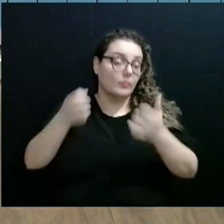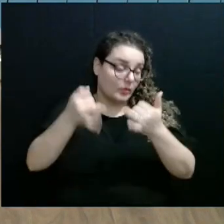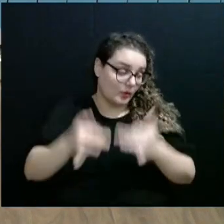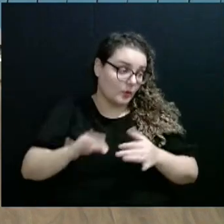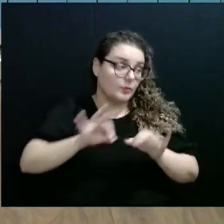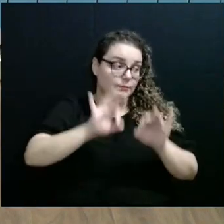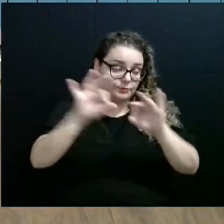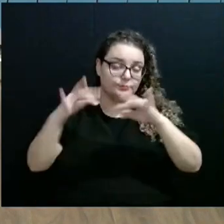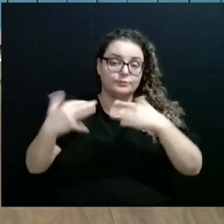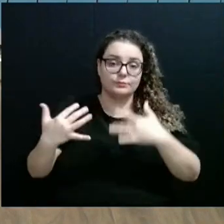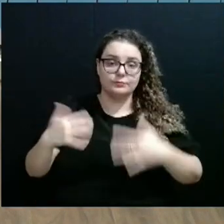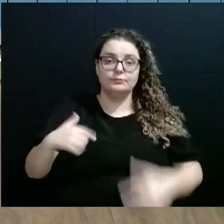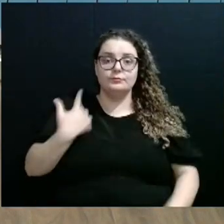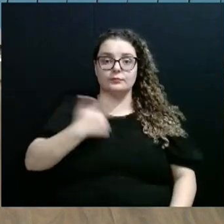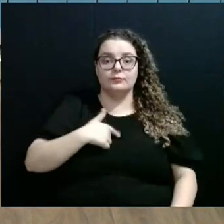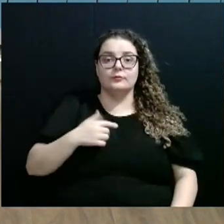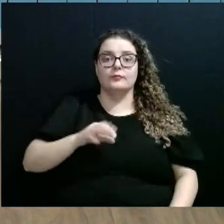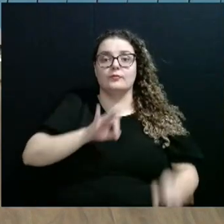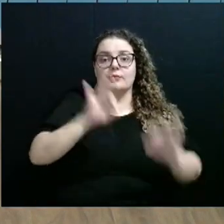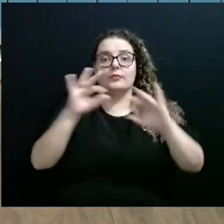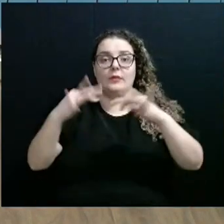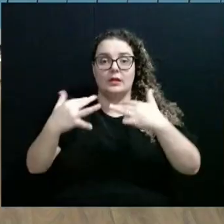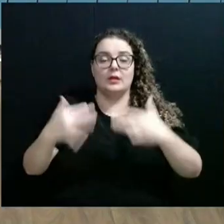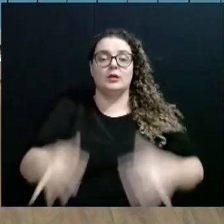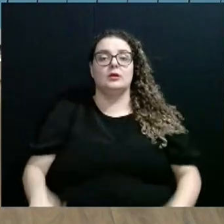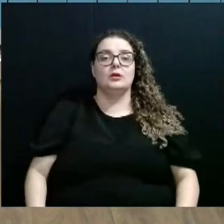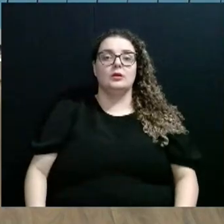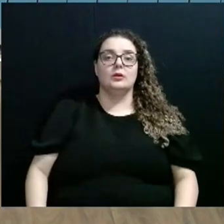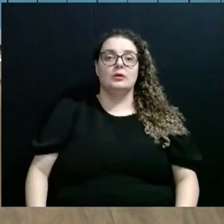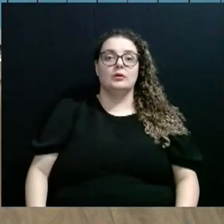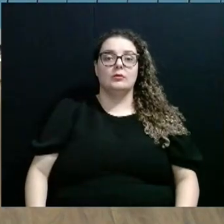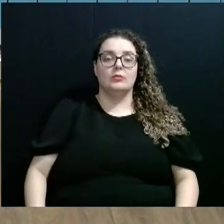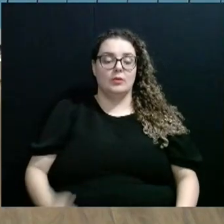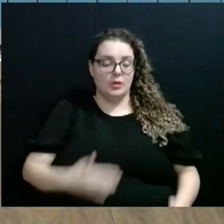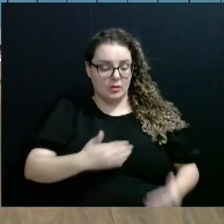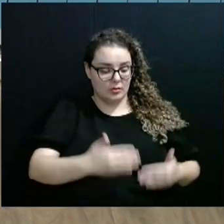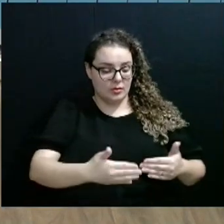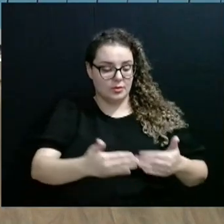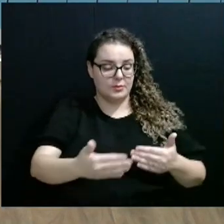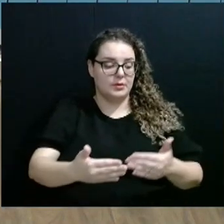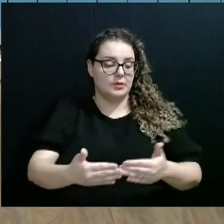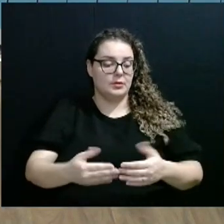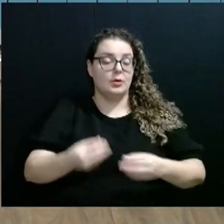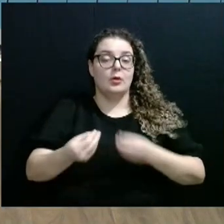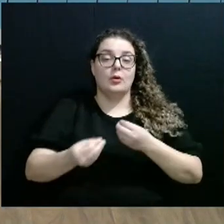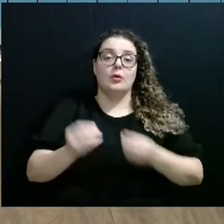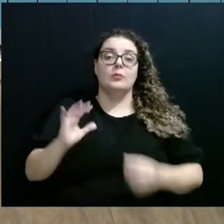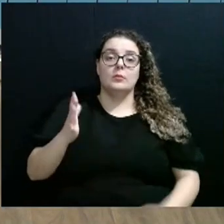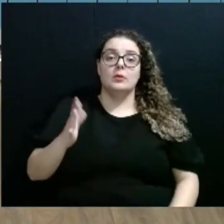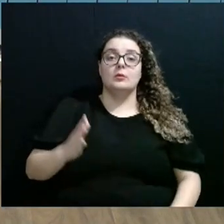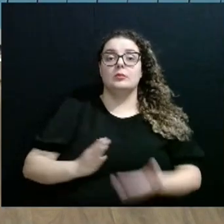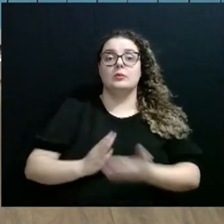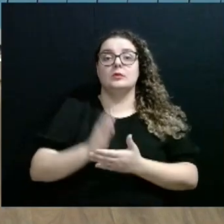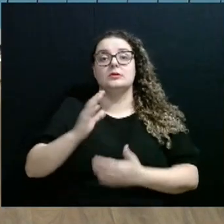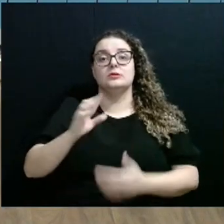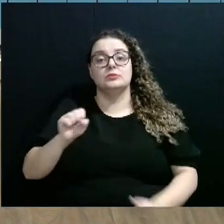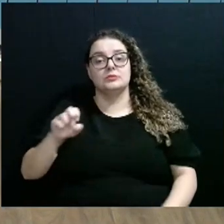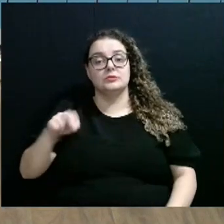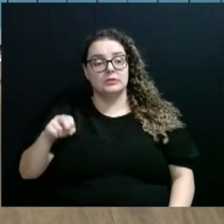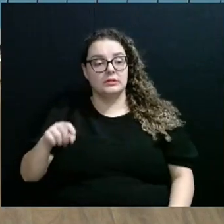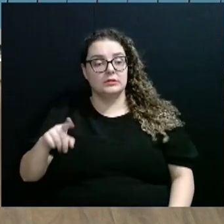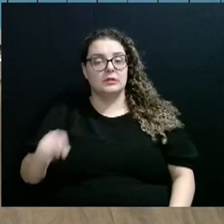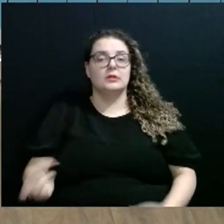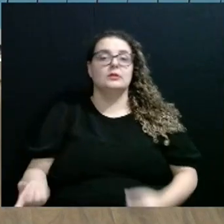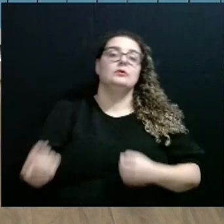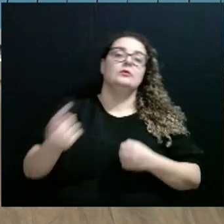nosso telespectador, o andamento que nós estamos, né? Aprovação no Senado, volta para a Câmara. Então, certamente, neste